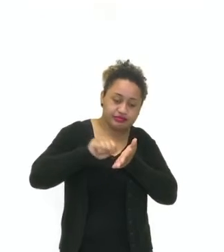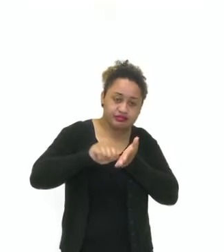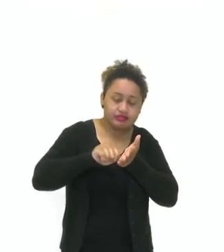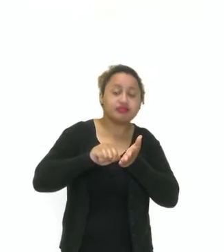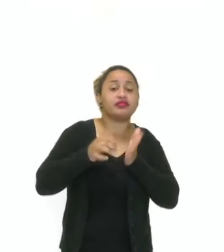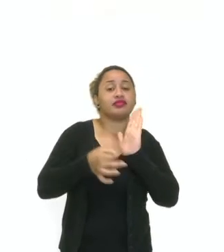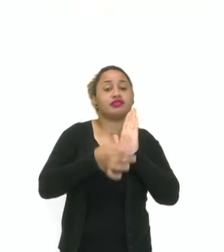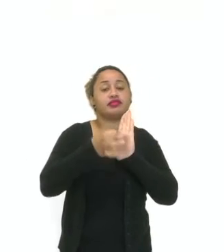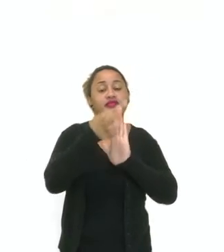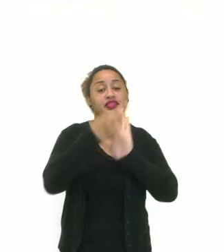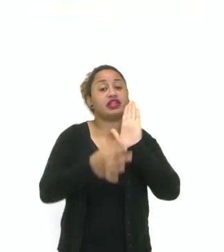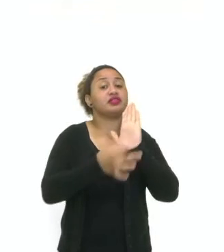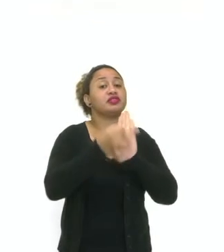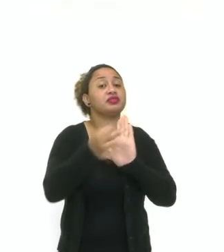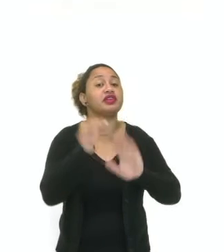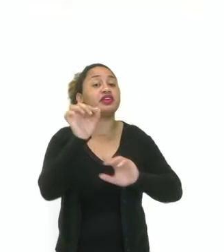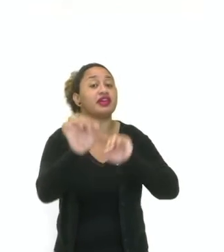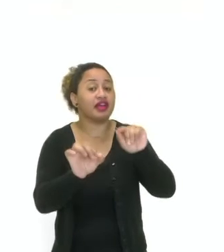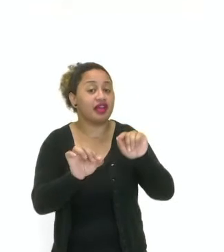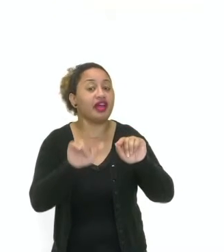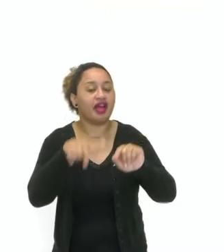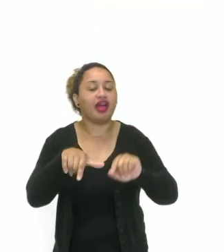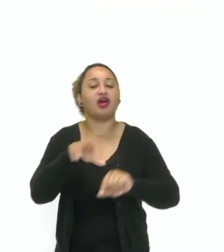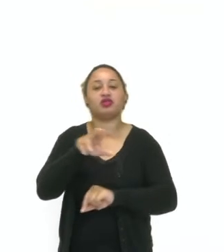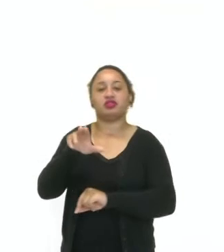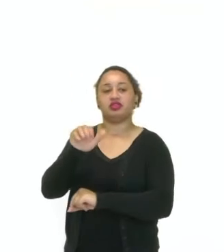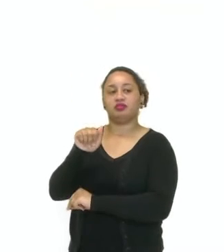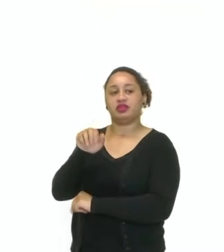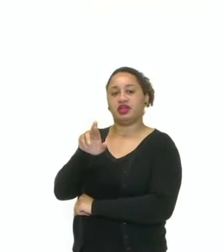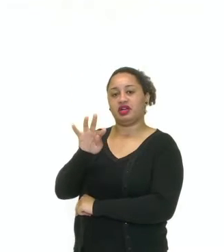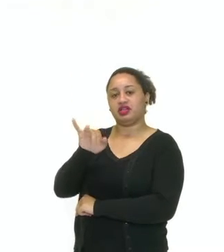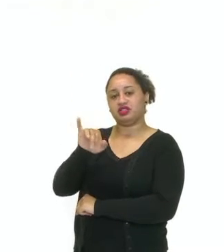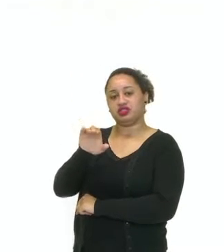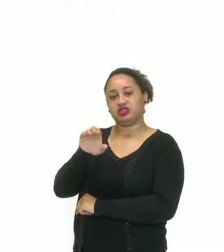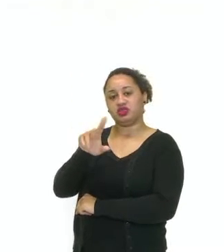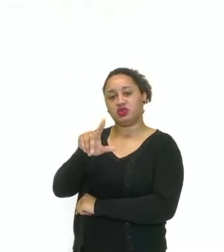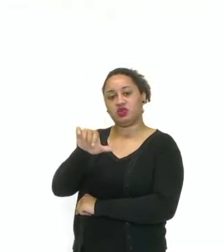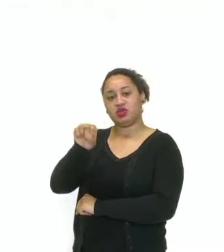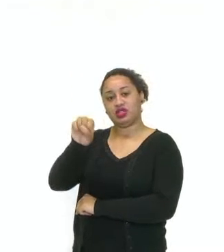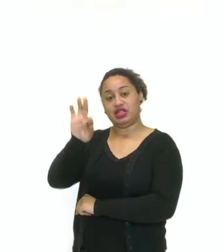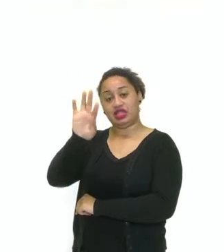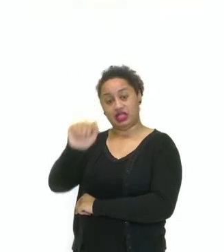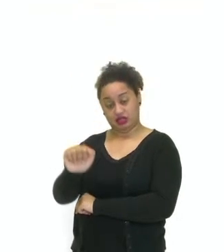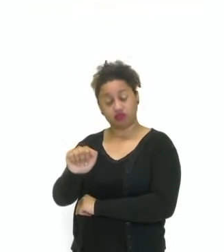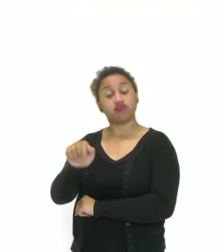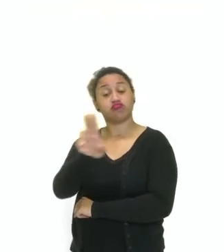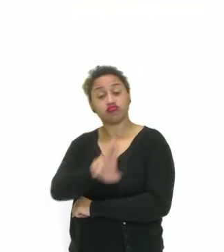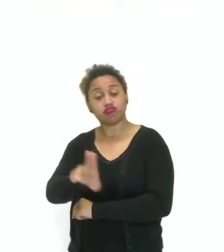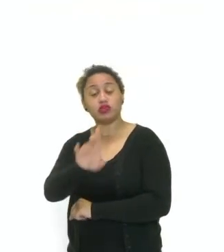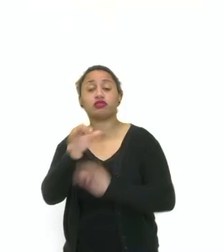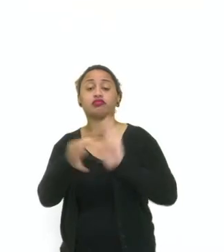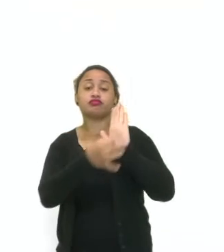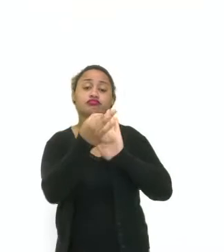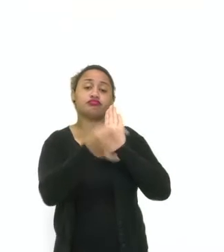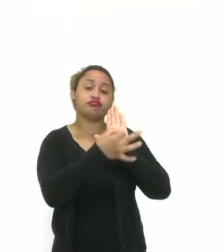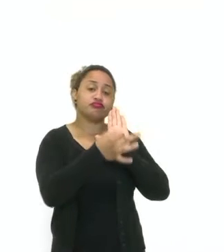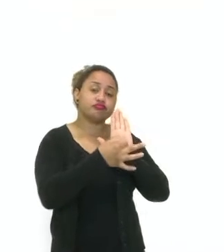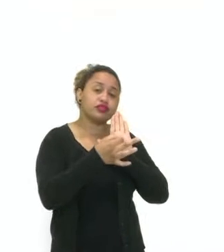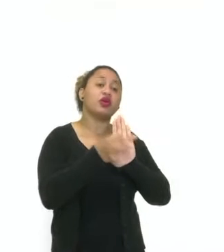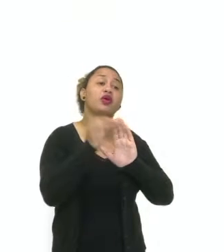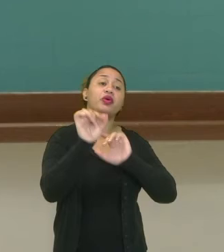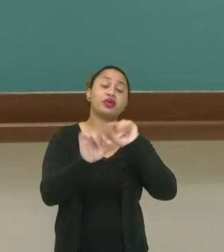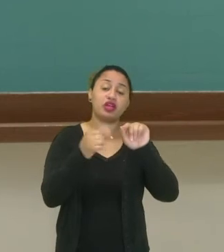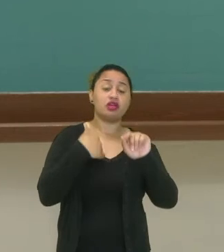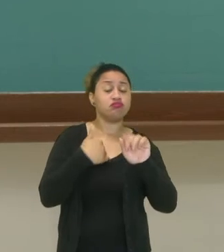de opinião, como é que chama? O articulista, faça uso, então, das argumentações para validar